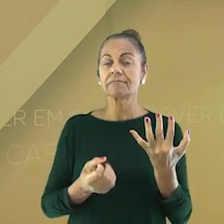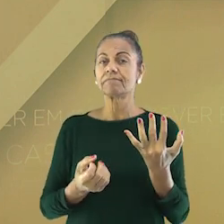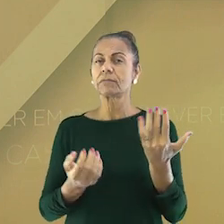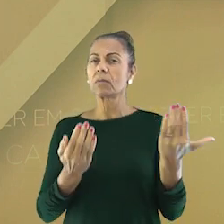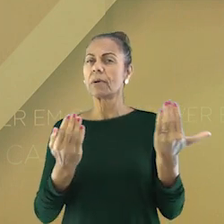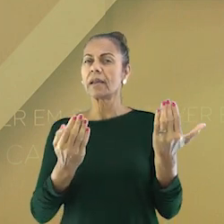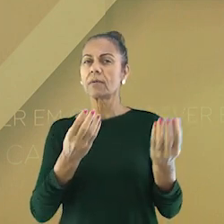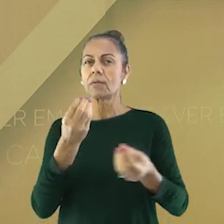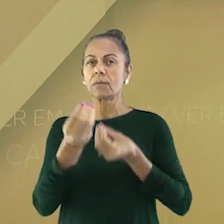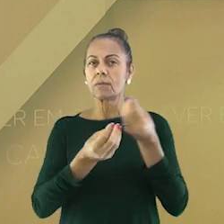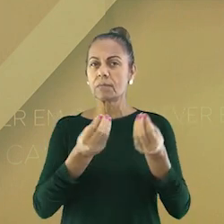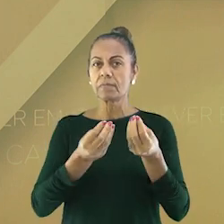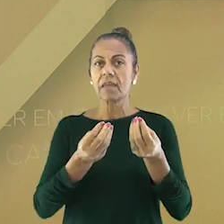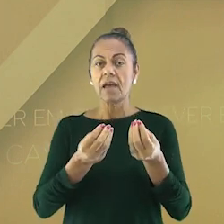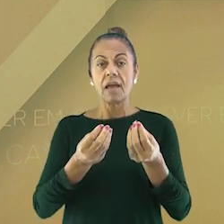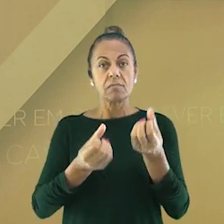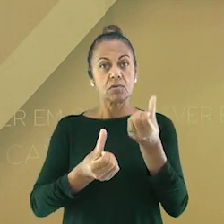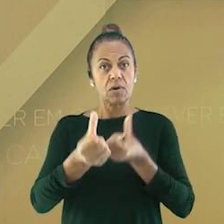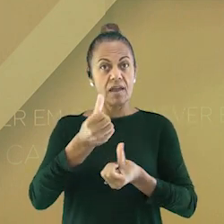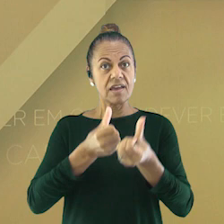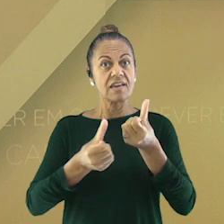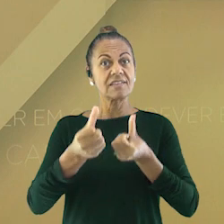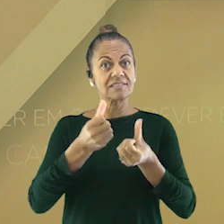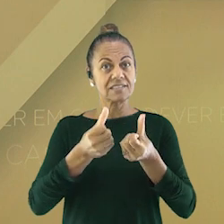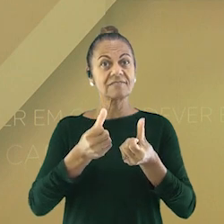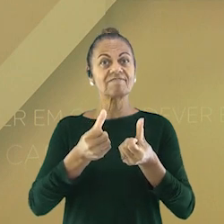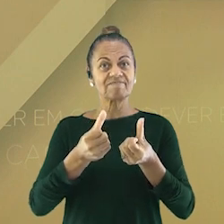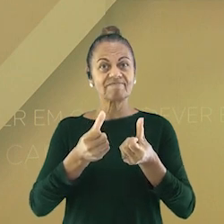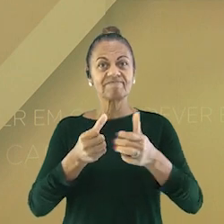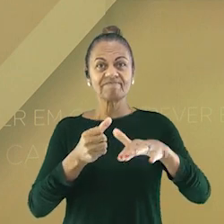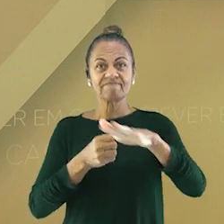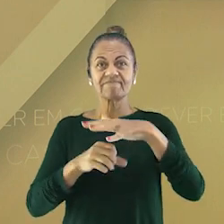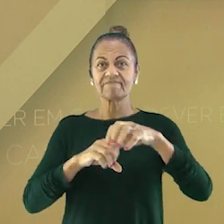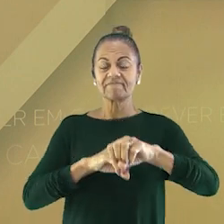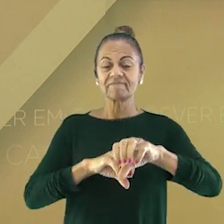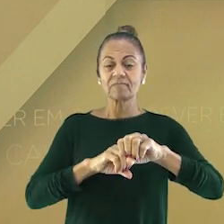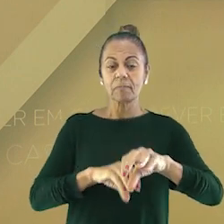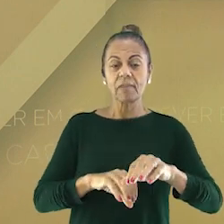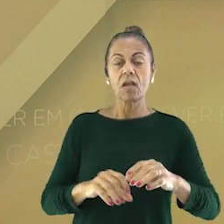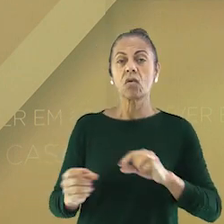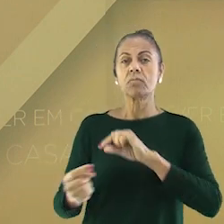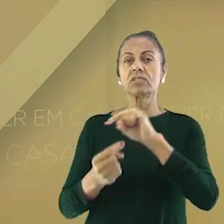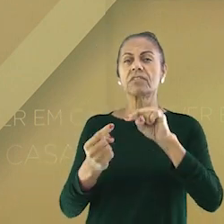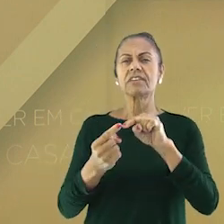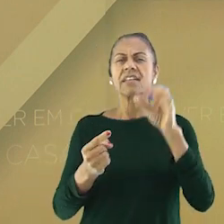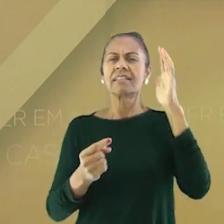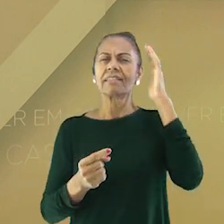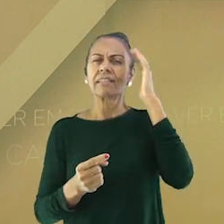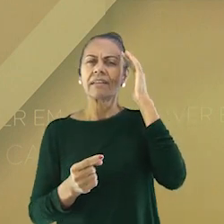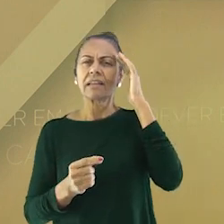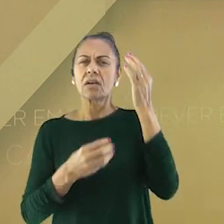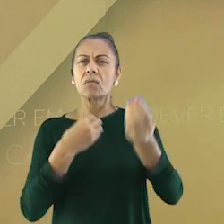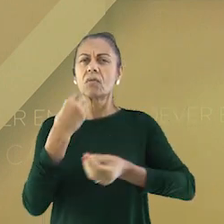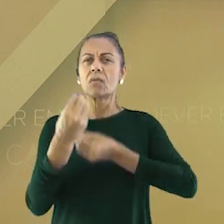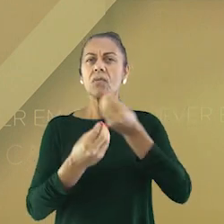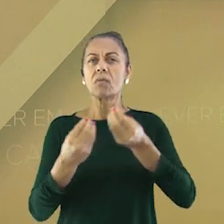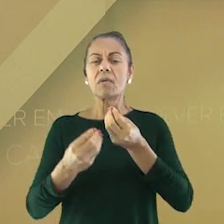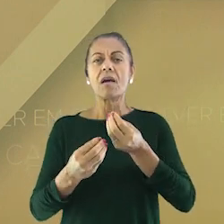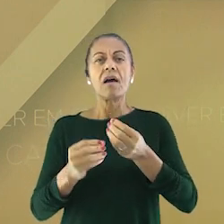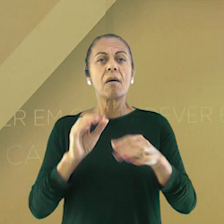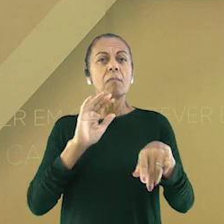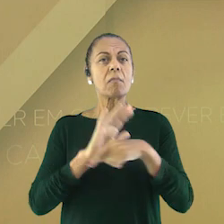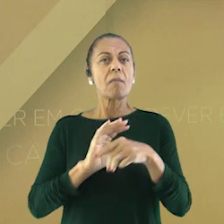ensino fundamental e para a EJA. O objetivo consiste em entender os comparativos em suas várias formas e usos na língua